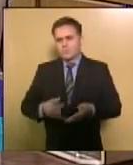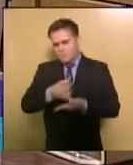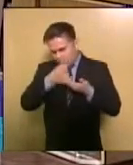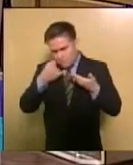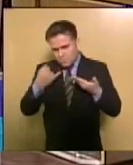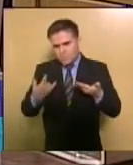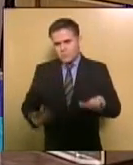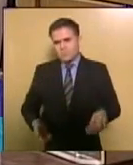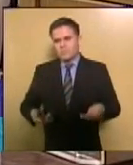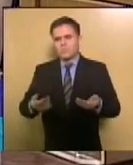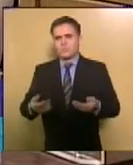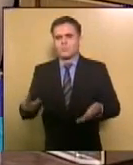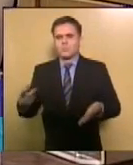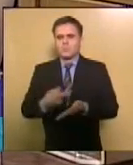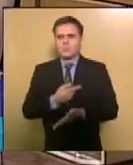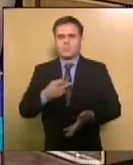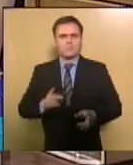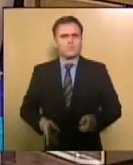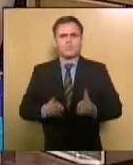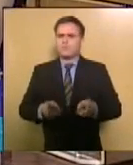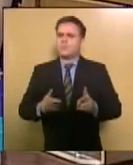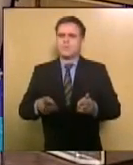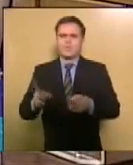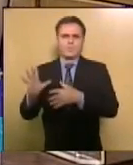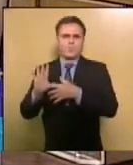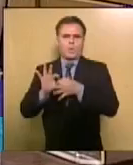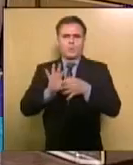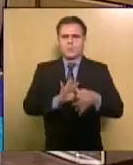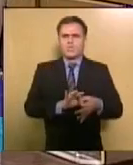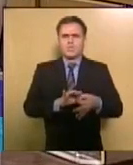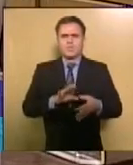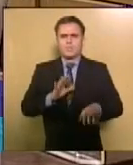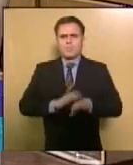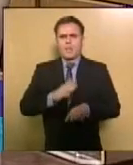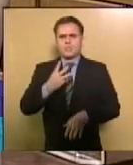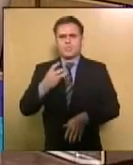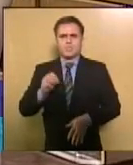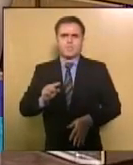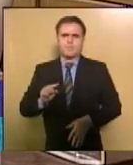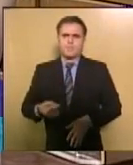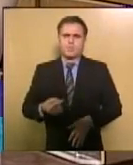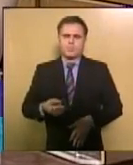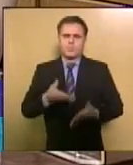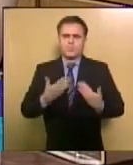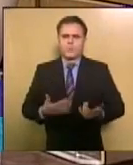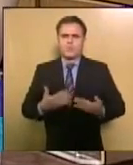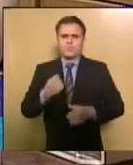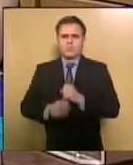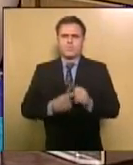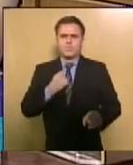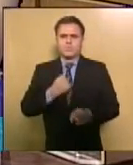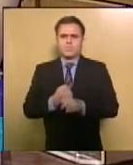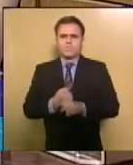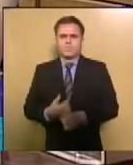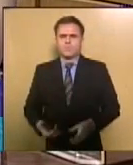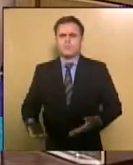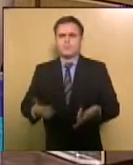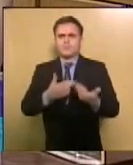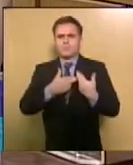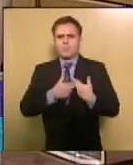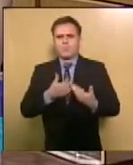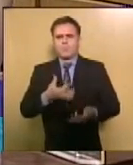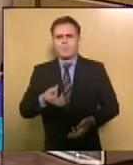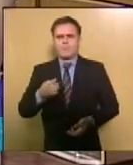a guerra as drogas tem um impacto enorme nesse contingente de mais de 30.000 jovens assassinados todo ano e que é responsável por boa parte dos